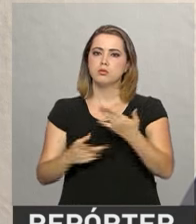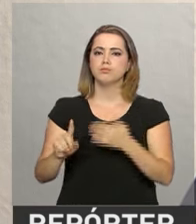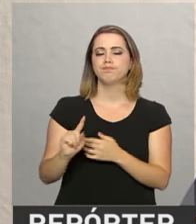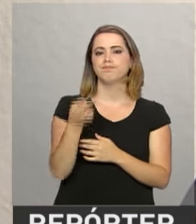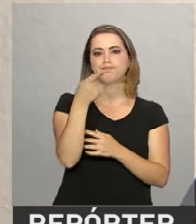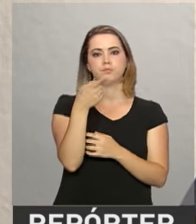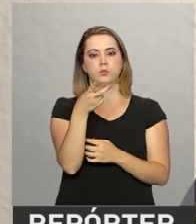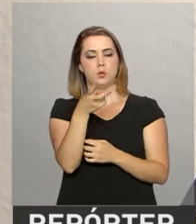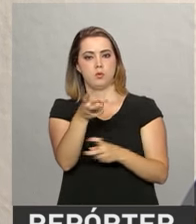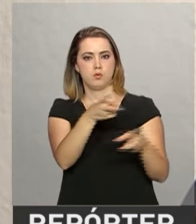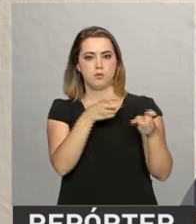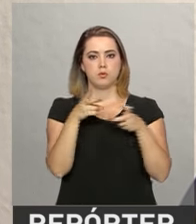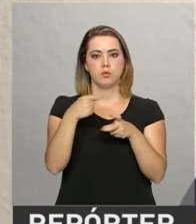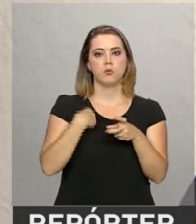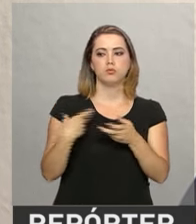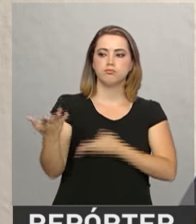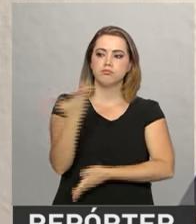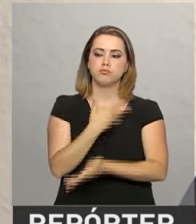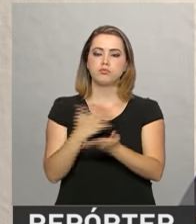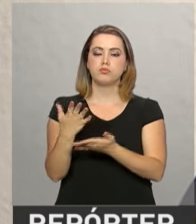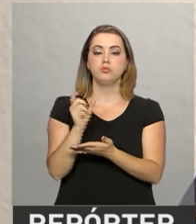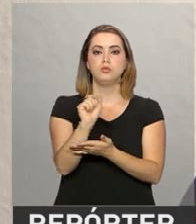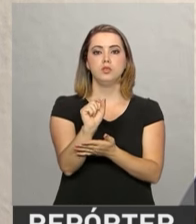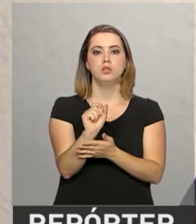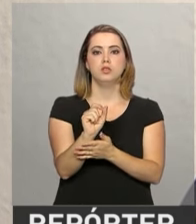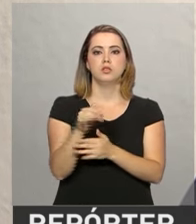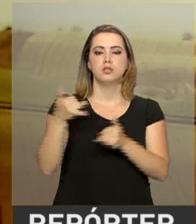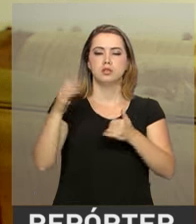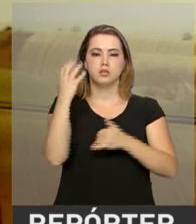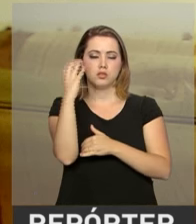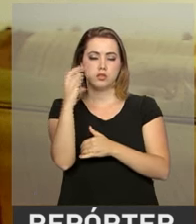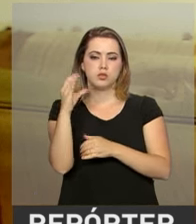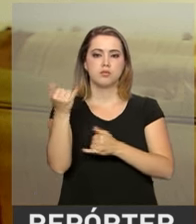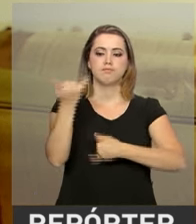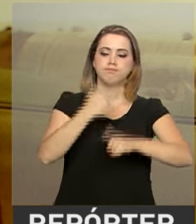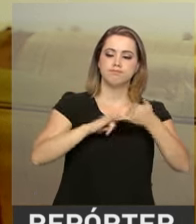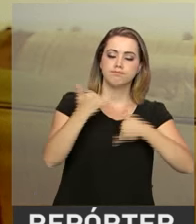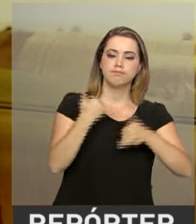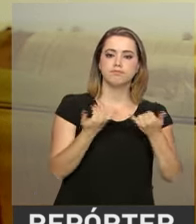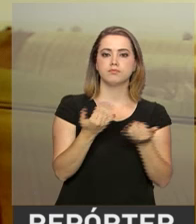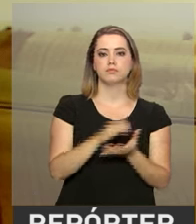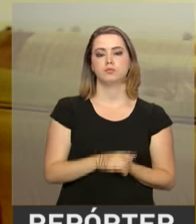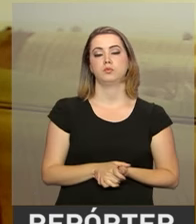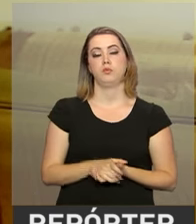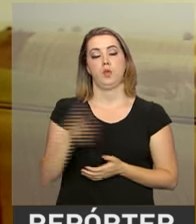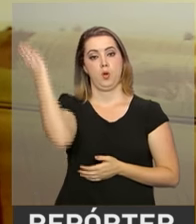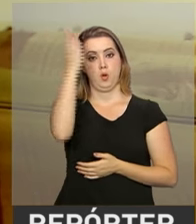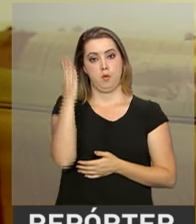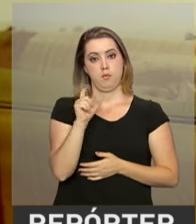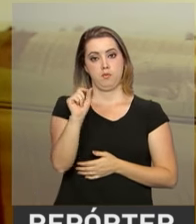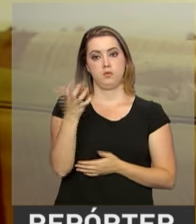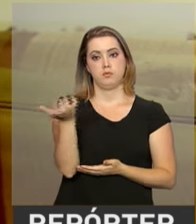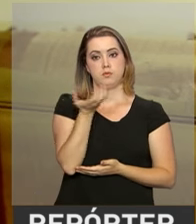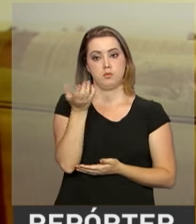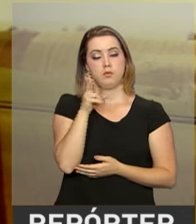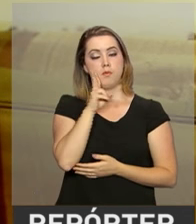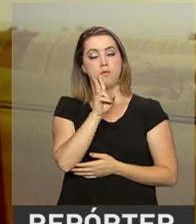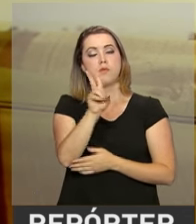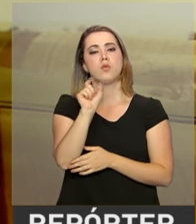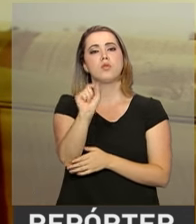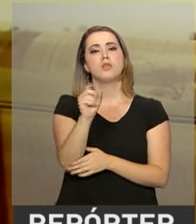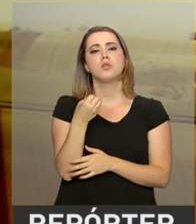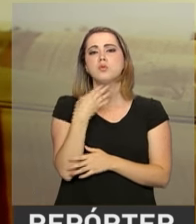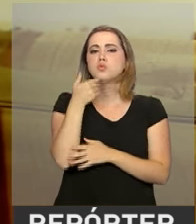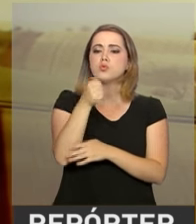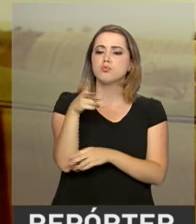cooperação e uma sinergia muito forte na área de pesquisa e inovação o interesse do Brasil é no potencial dos países asiáticos a